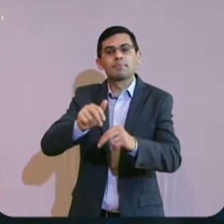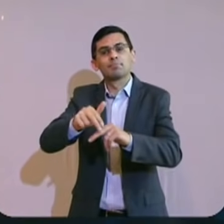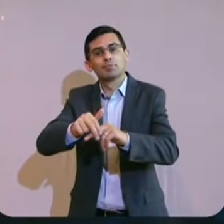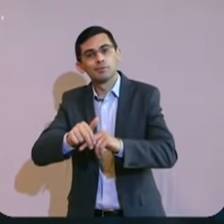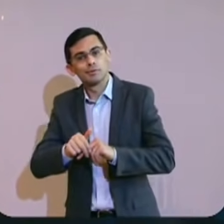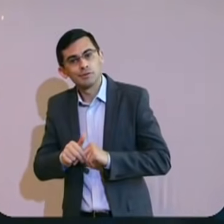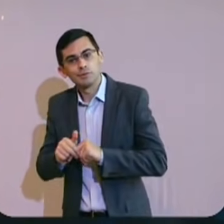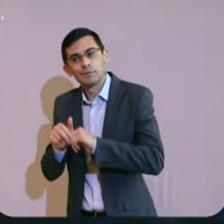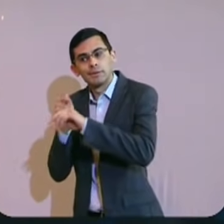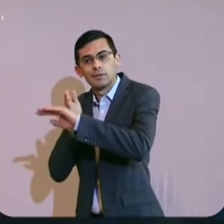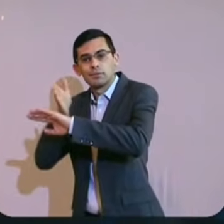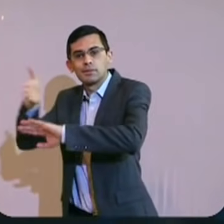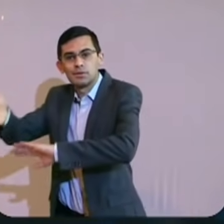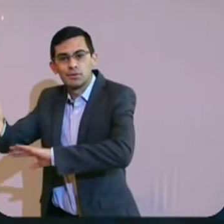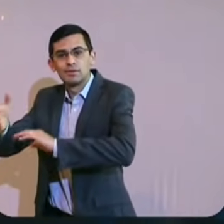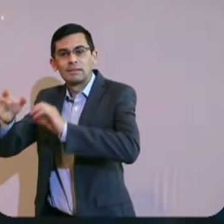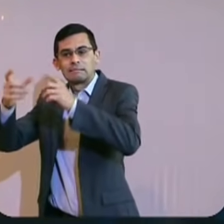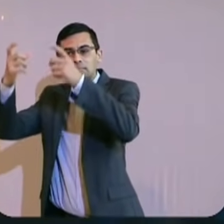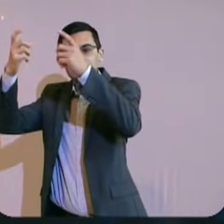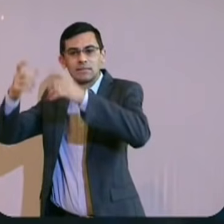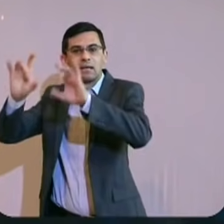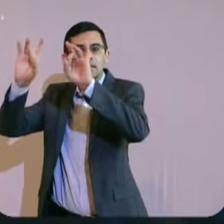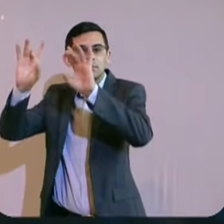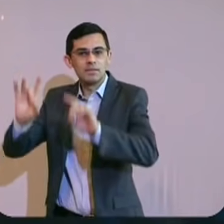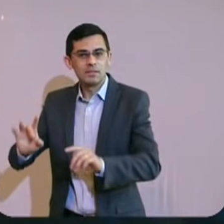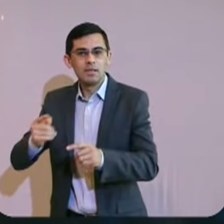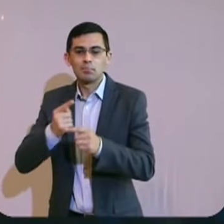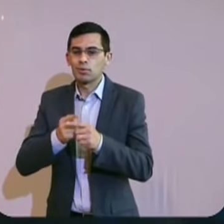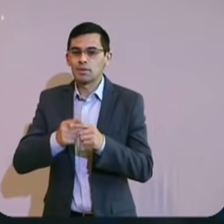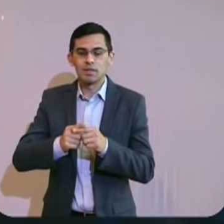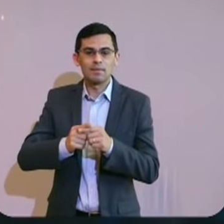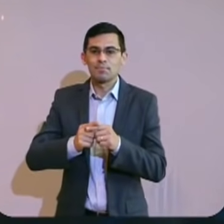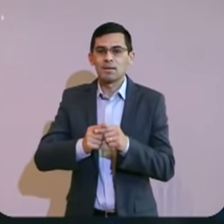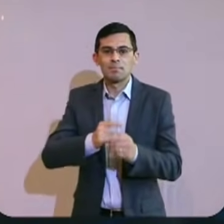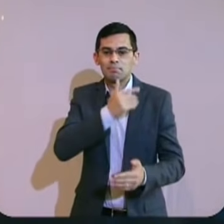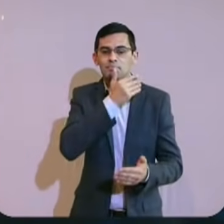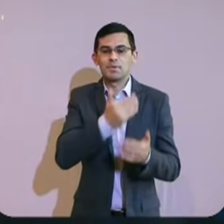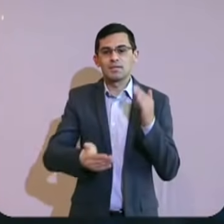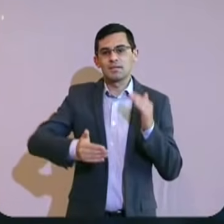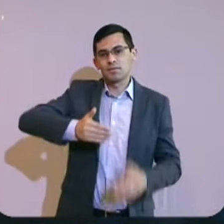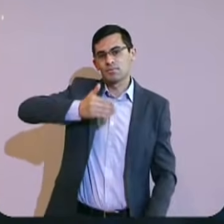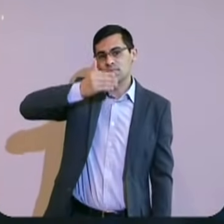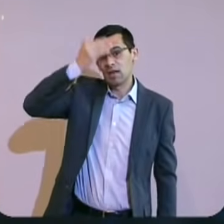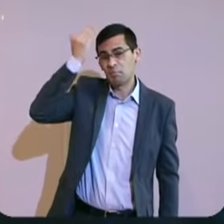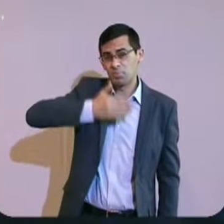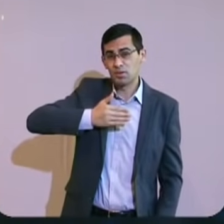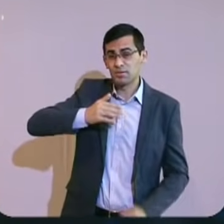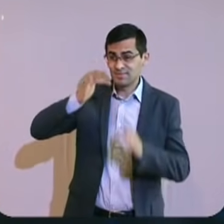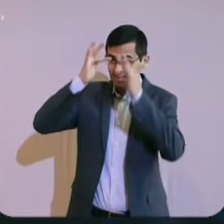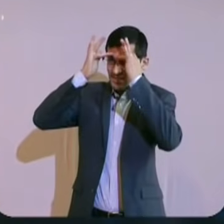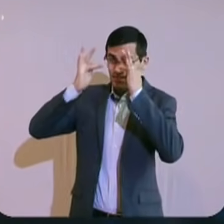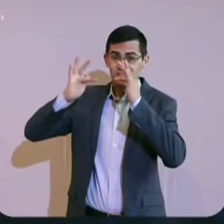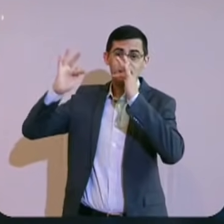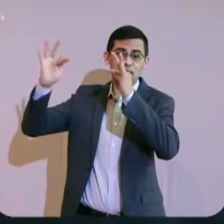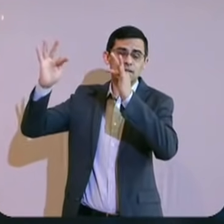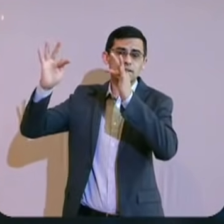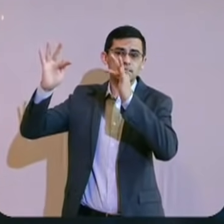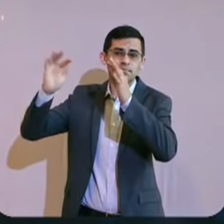ele não entrou na terra prometida, porque ele não passou no teste da fidelidade.